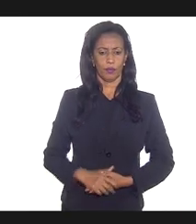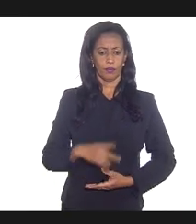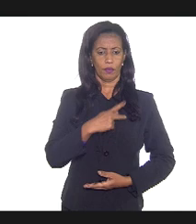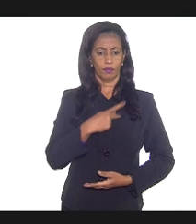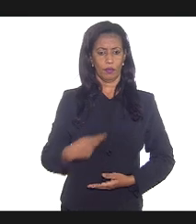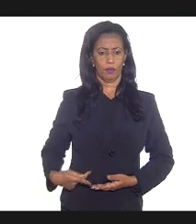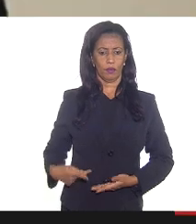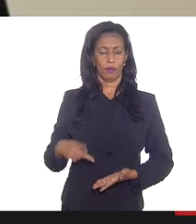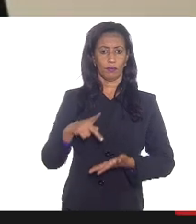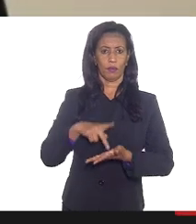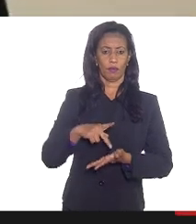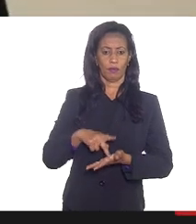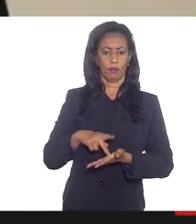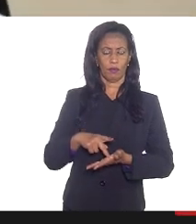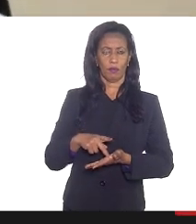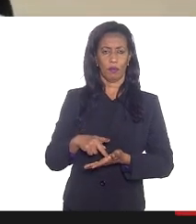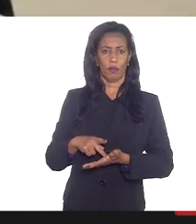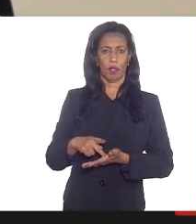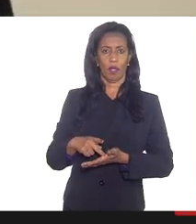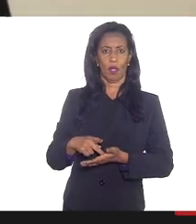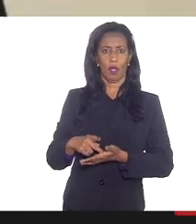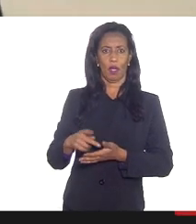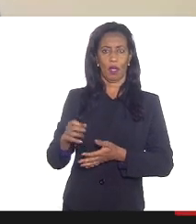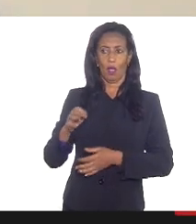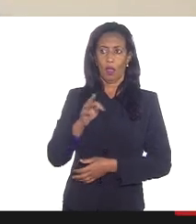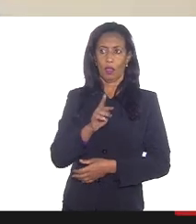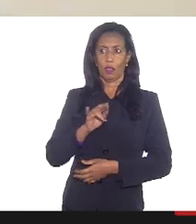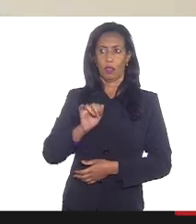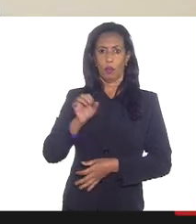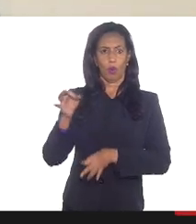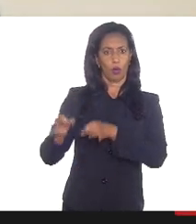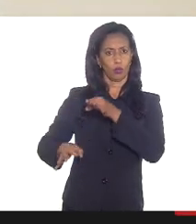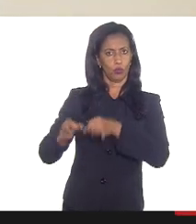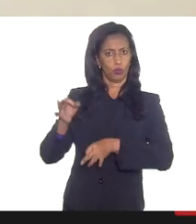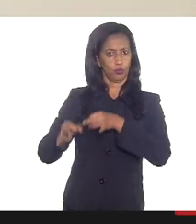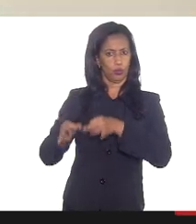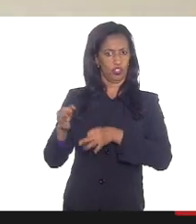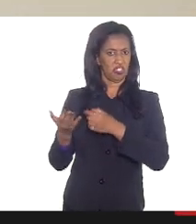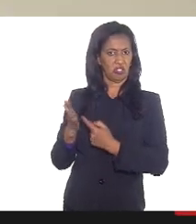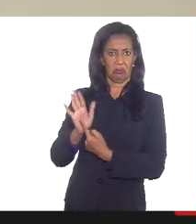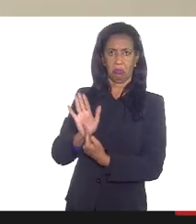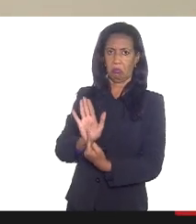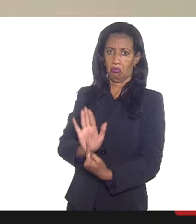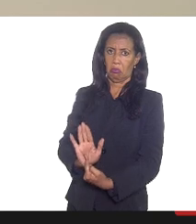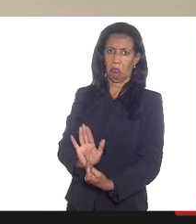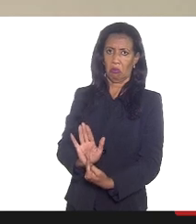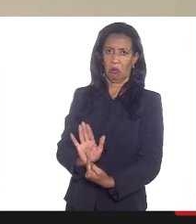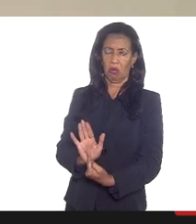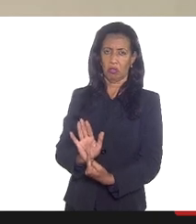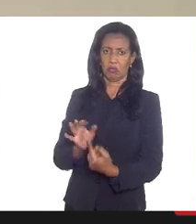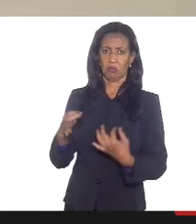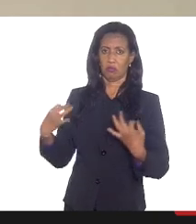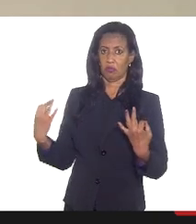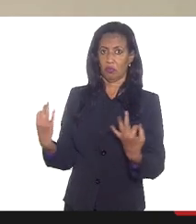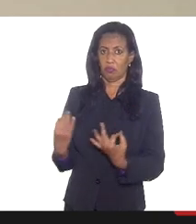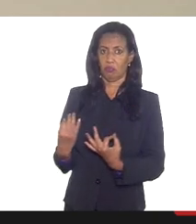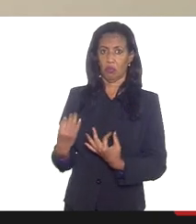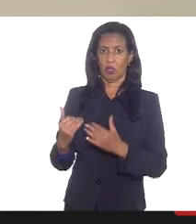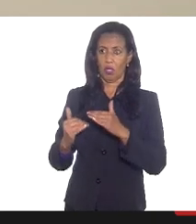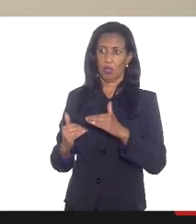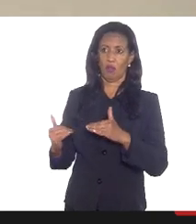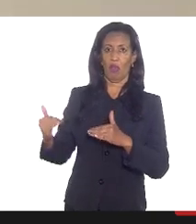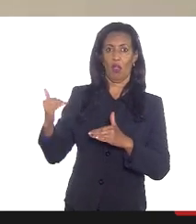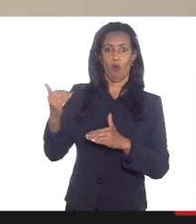Presidente, a verdade é que o Tribunal de Justiça não demonstra de forma cabal que não vai haver aumento